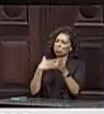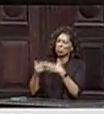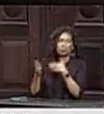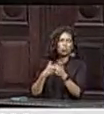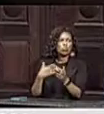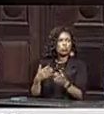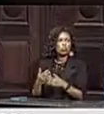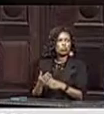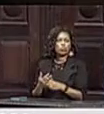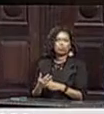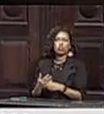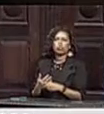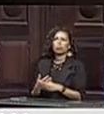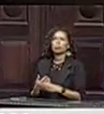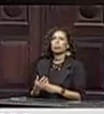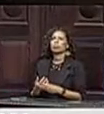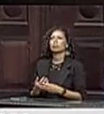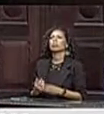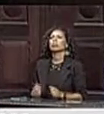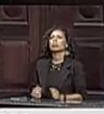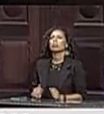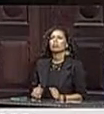para impedir